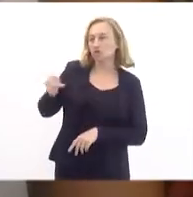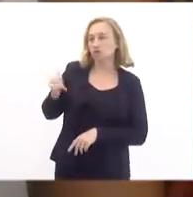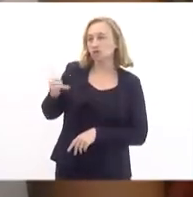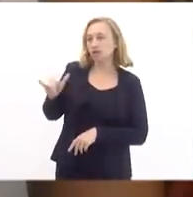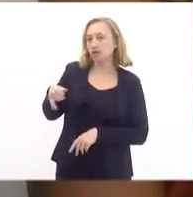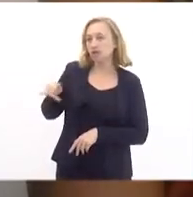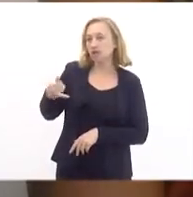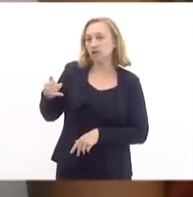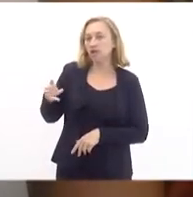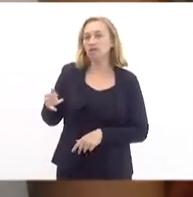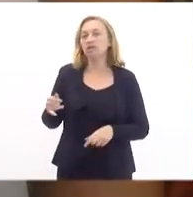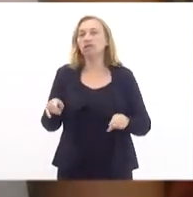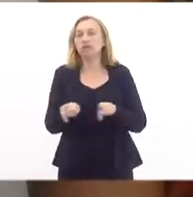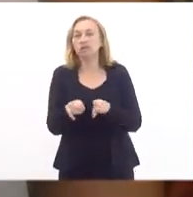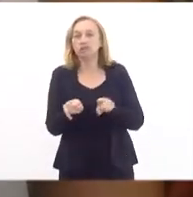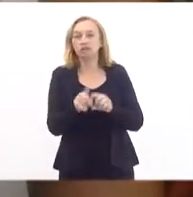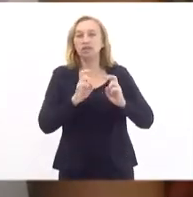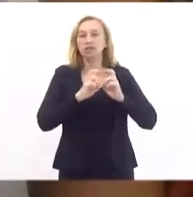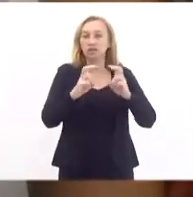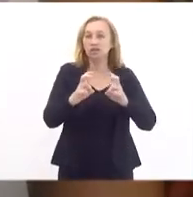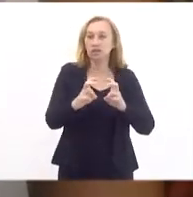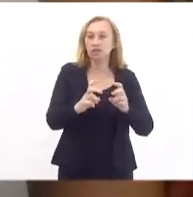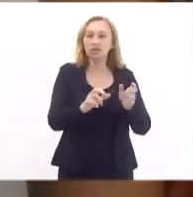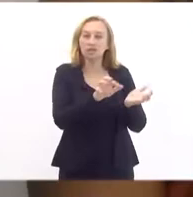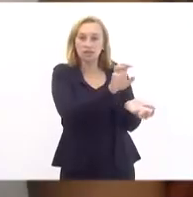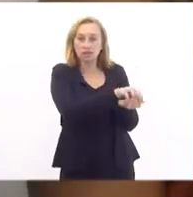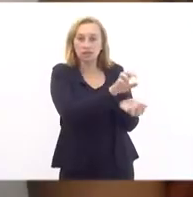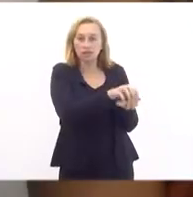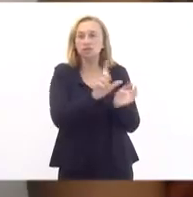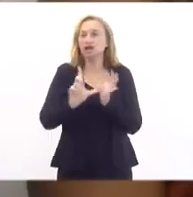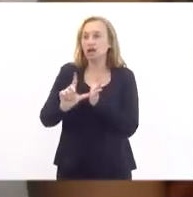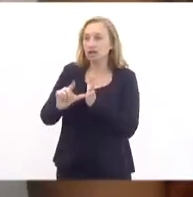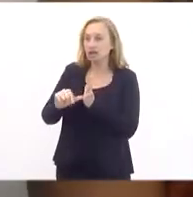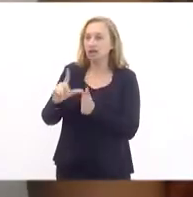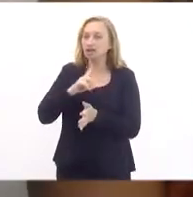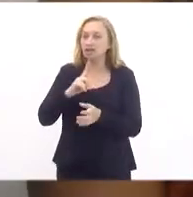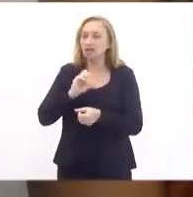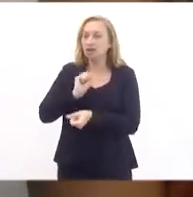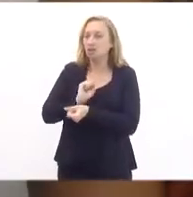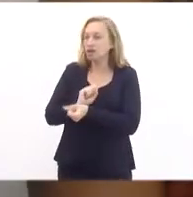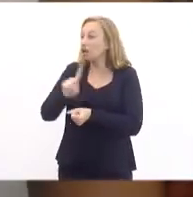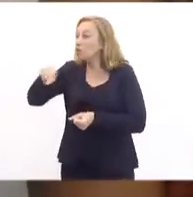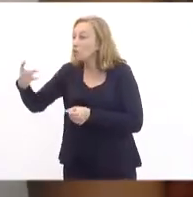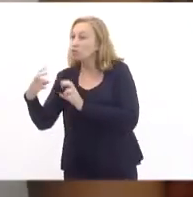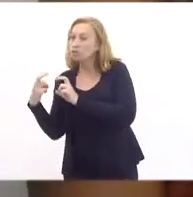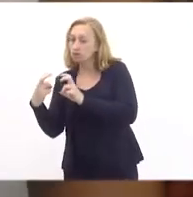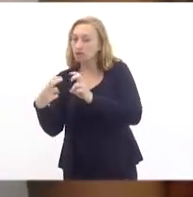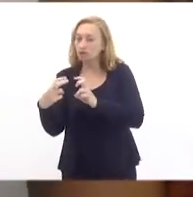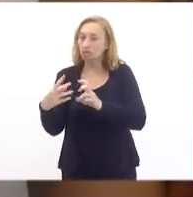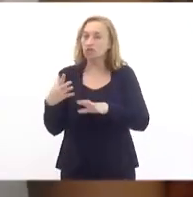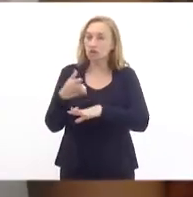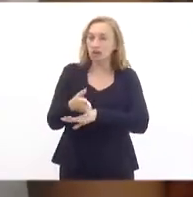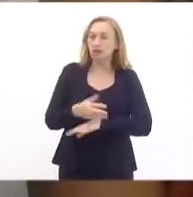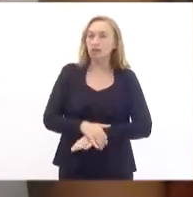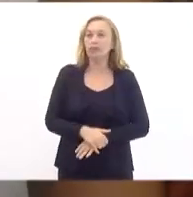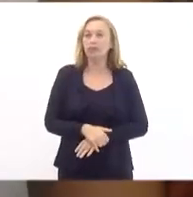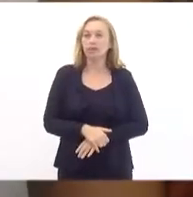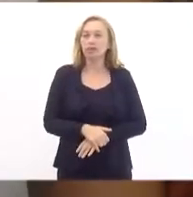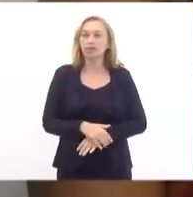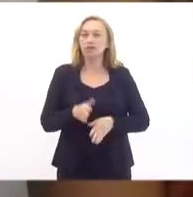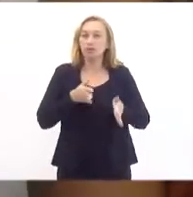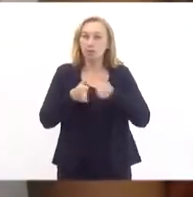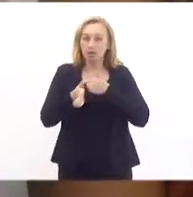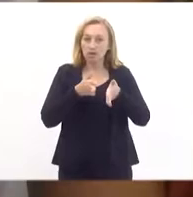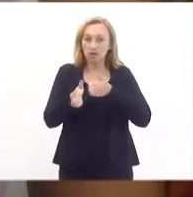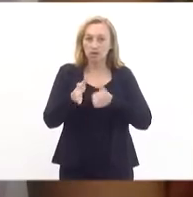com isso também havia um atraso na medida em que um trem precisava esperar o outro para entrar no circuito, né? Para fazer o acesso à